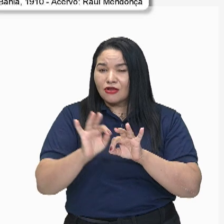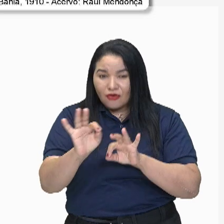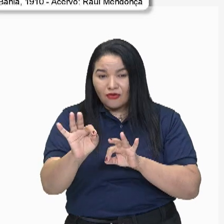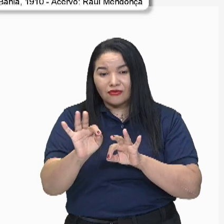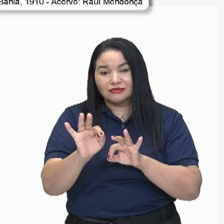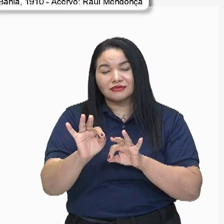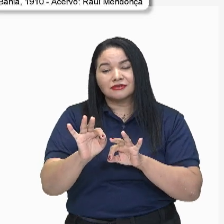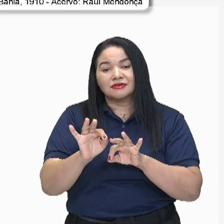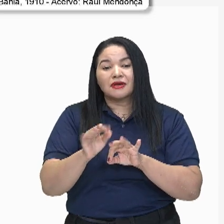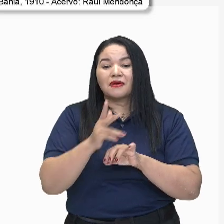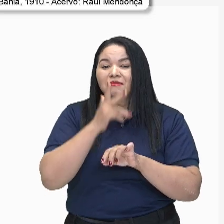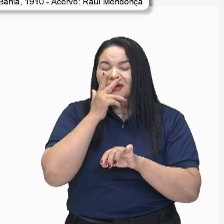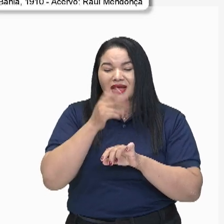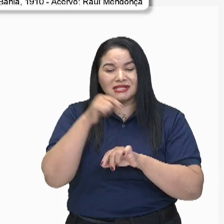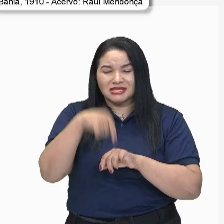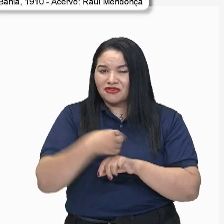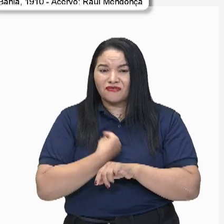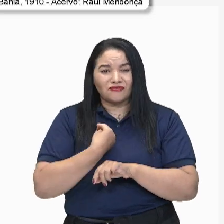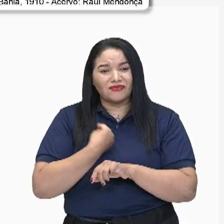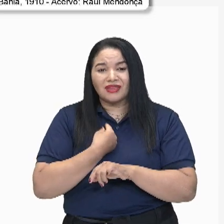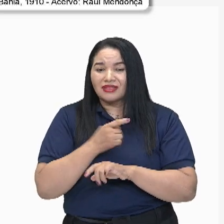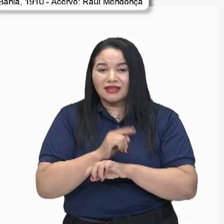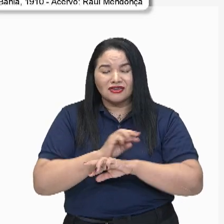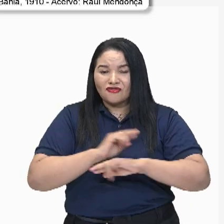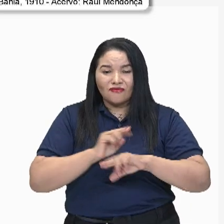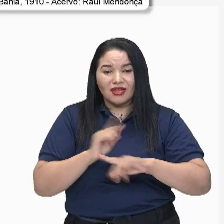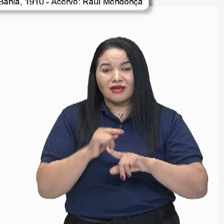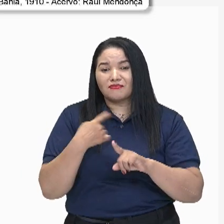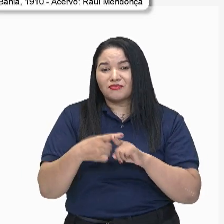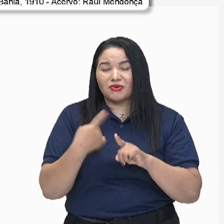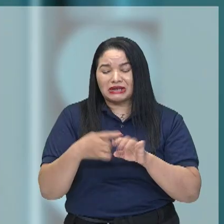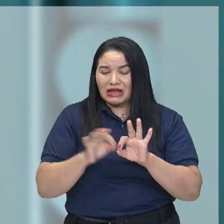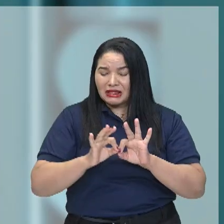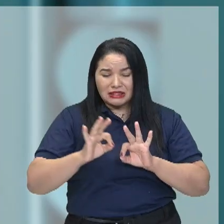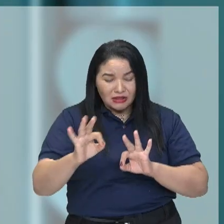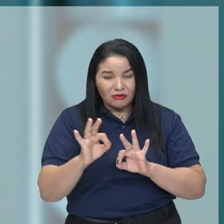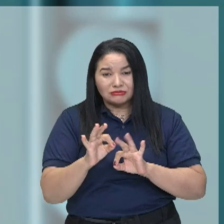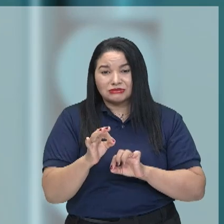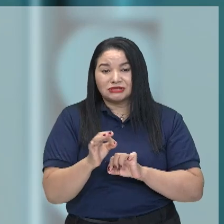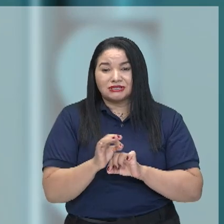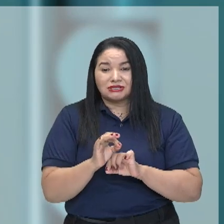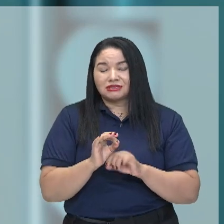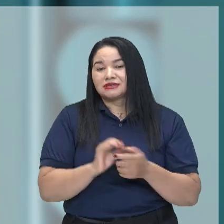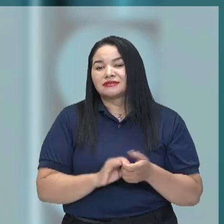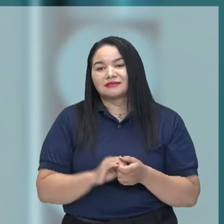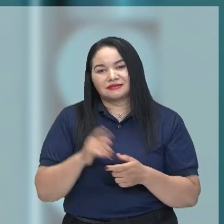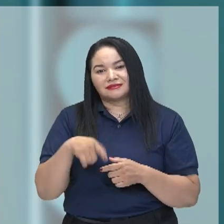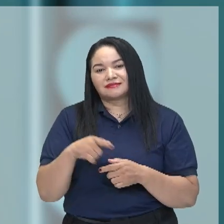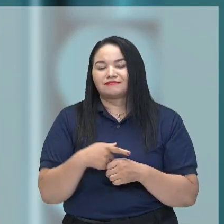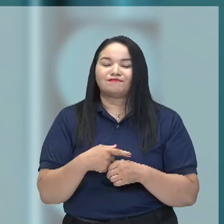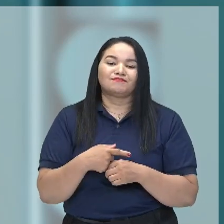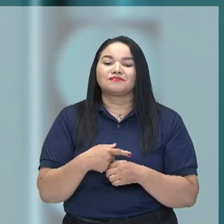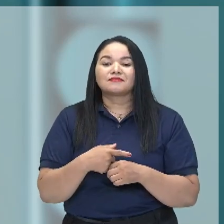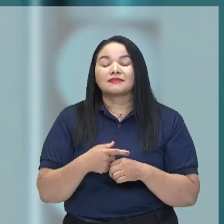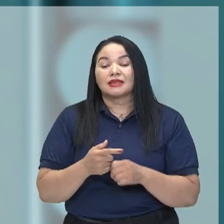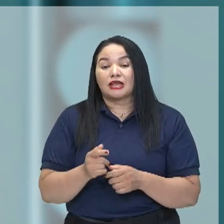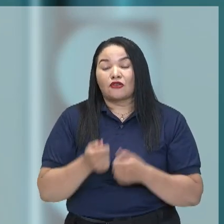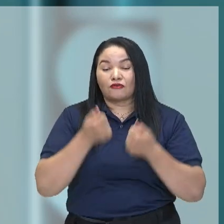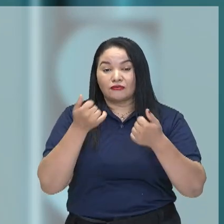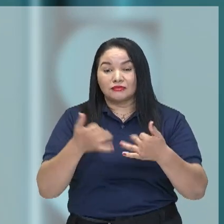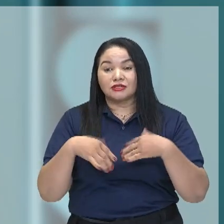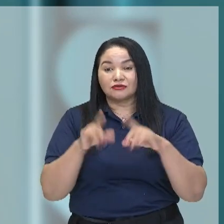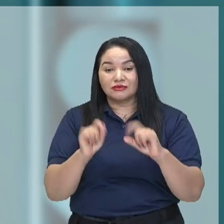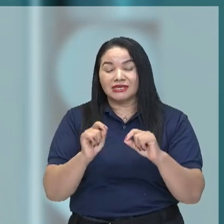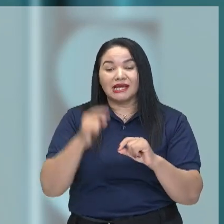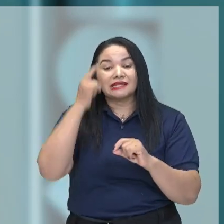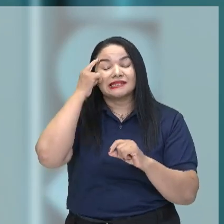Como vocês dizem, não, isso aqui não é a nossa vida, como é que pode ser a nossa vida se é tão longe, se é tão isolado? Aí ele fala toleima, essa